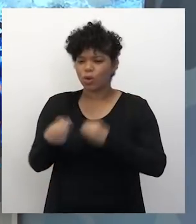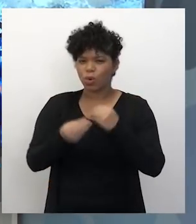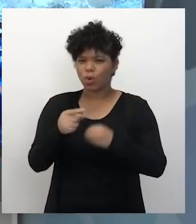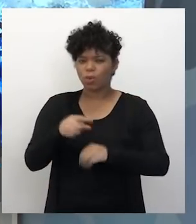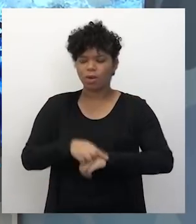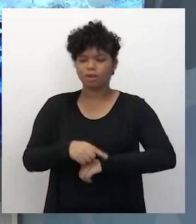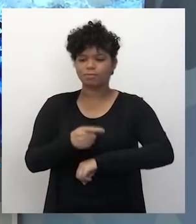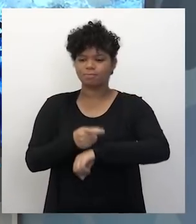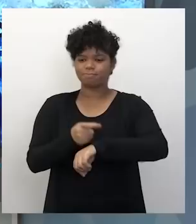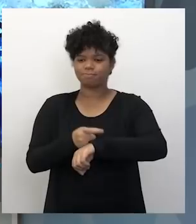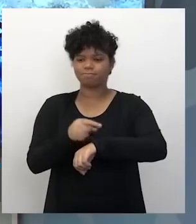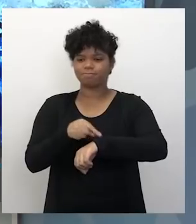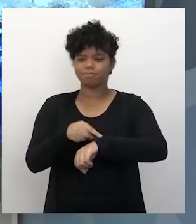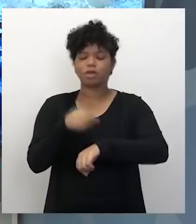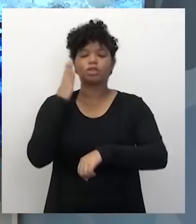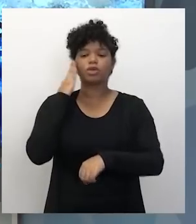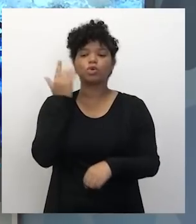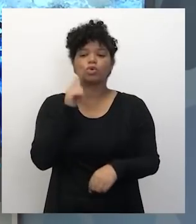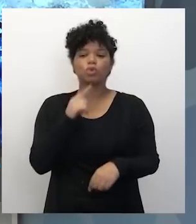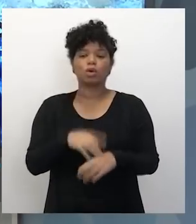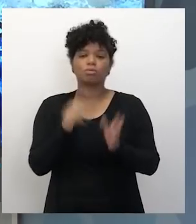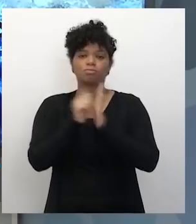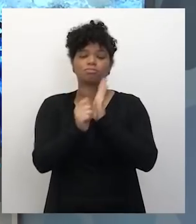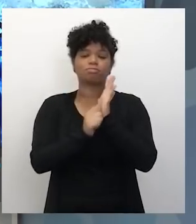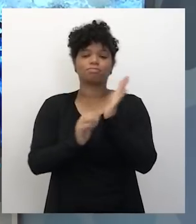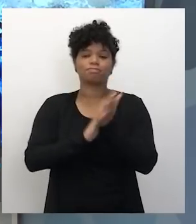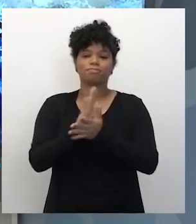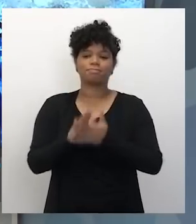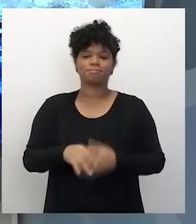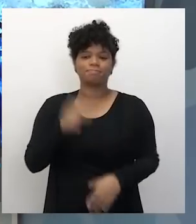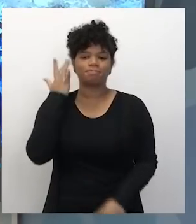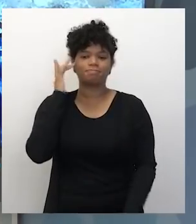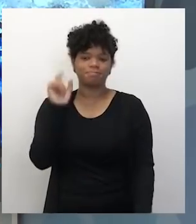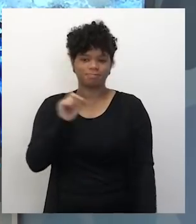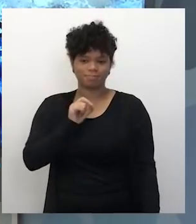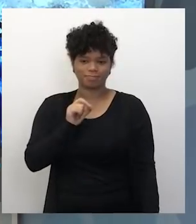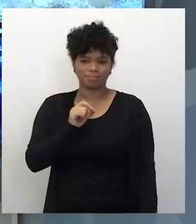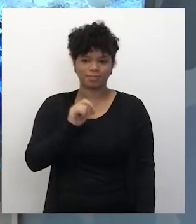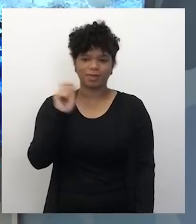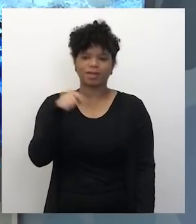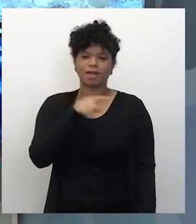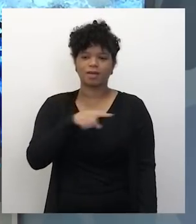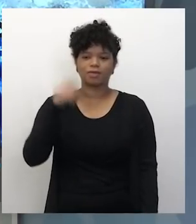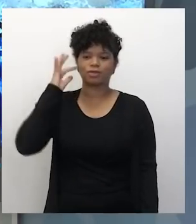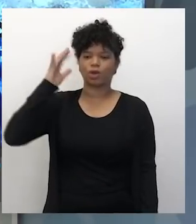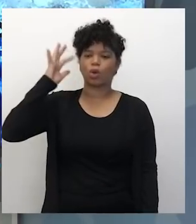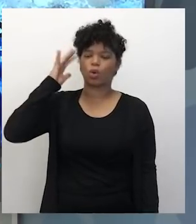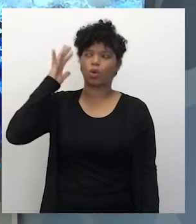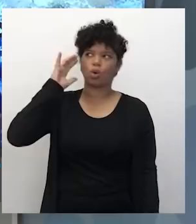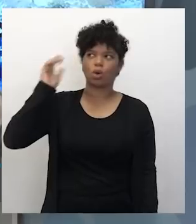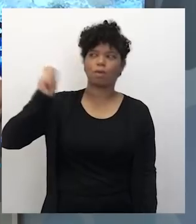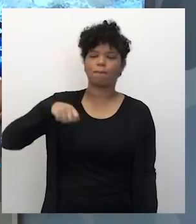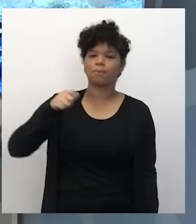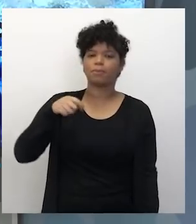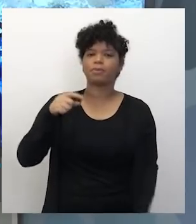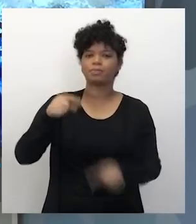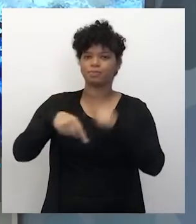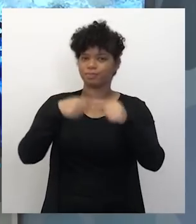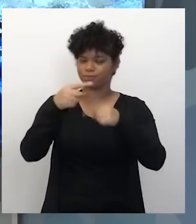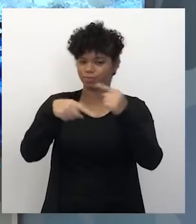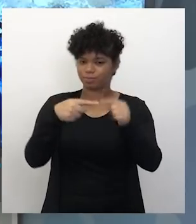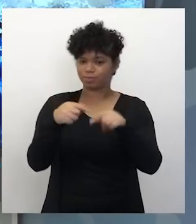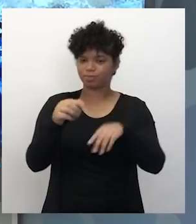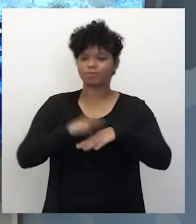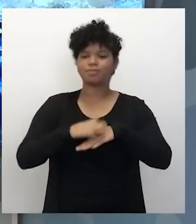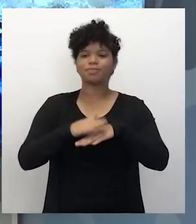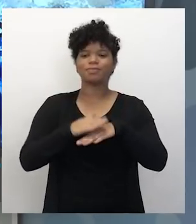Se eles não tinham relógio, eles não escreviam. E aí? Eu quero que vocês comecem a refletir sobre isto para que a gente possa fazer